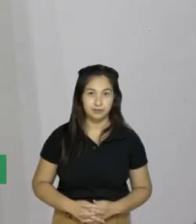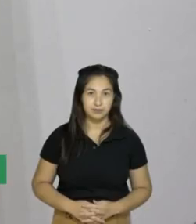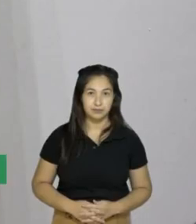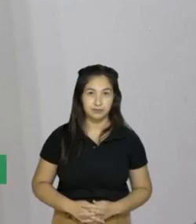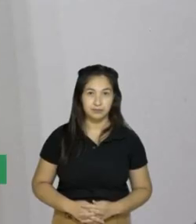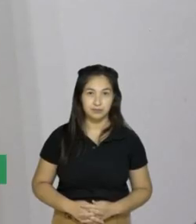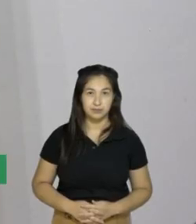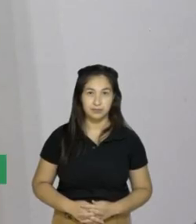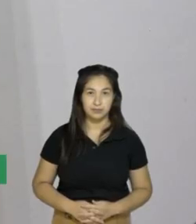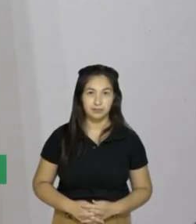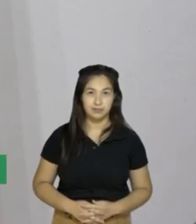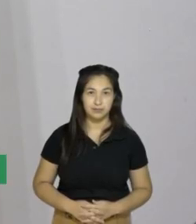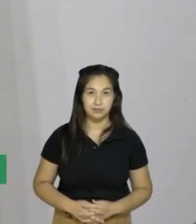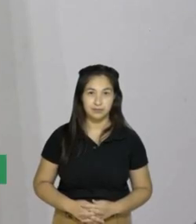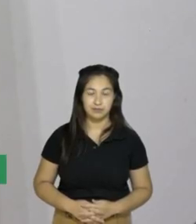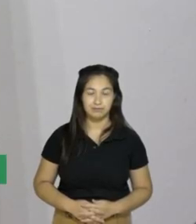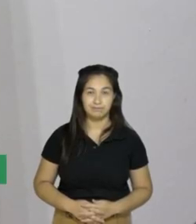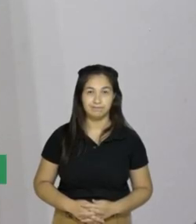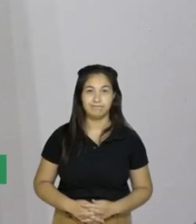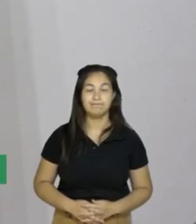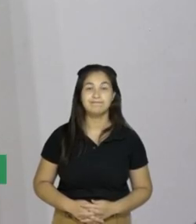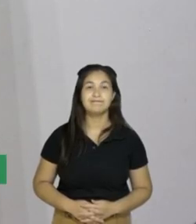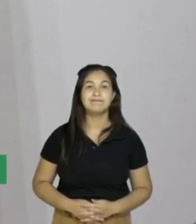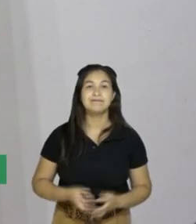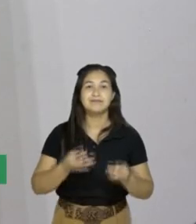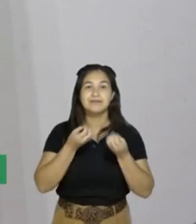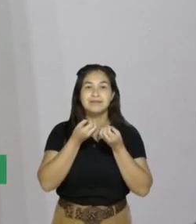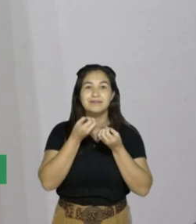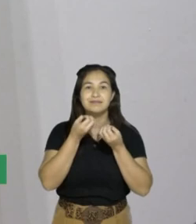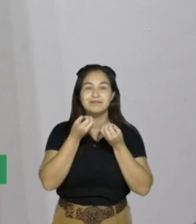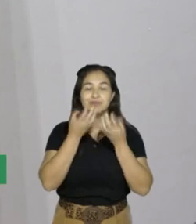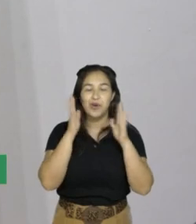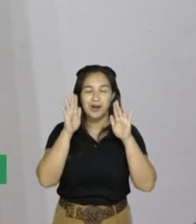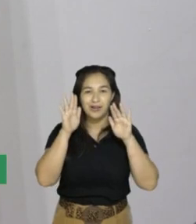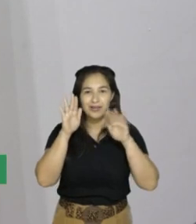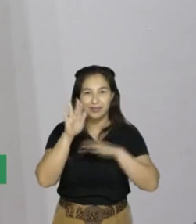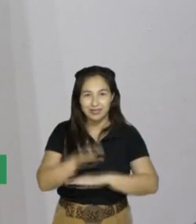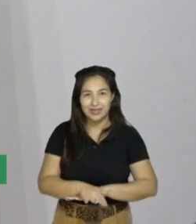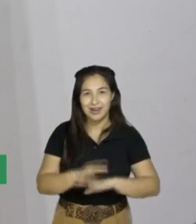senhoras e senhores boa tarde a todos